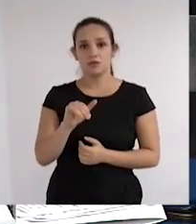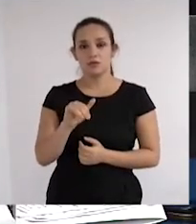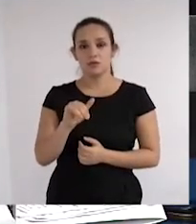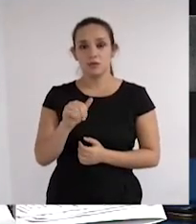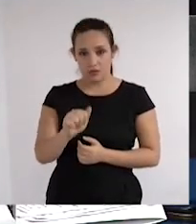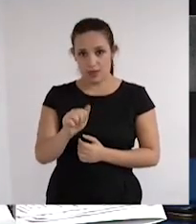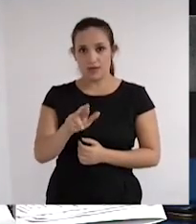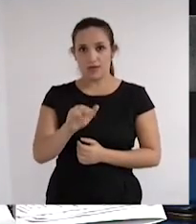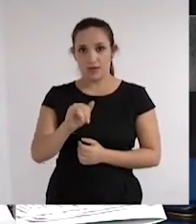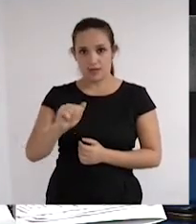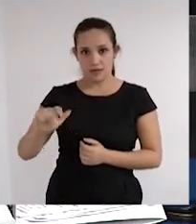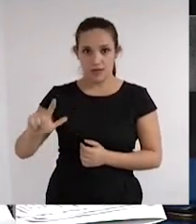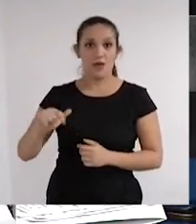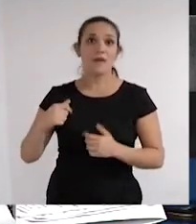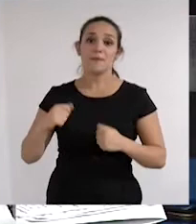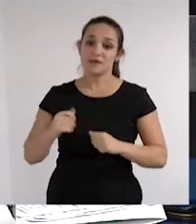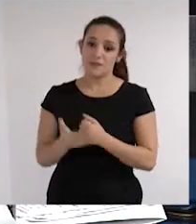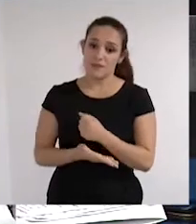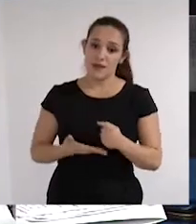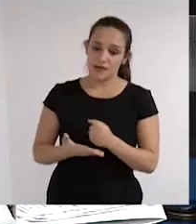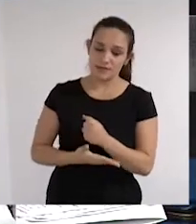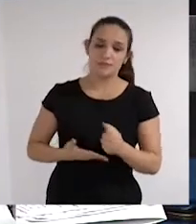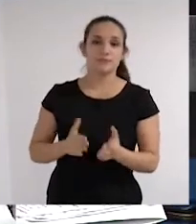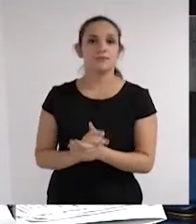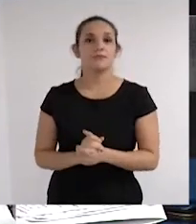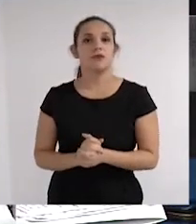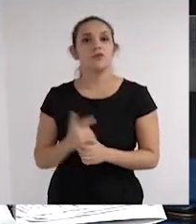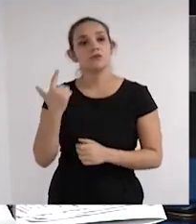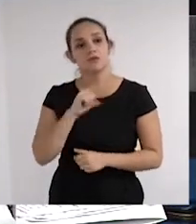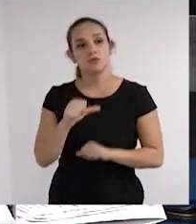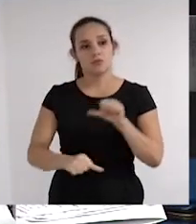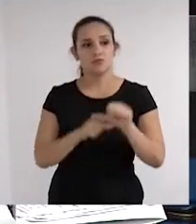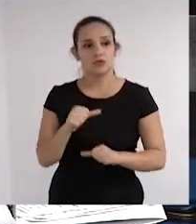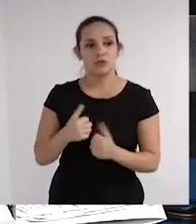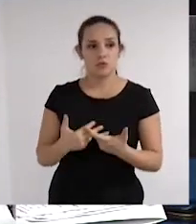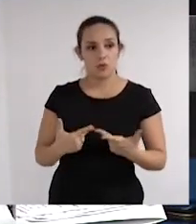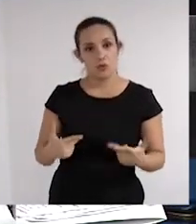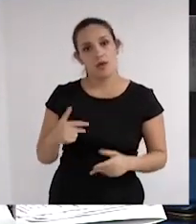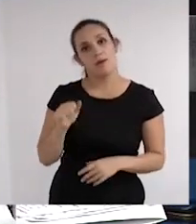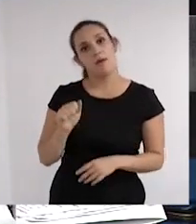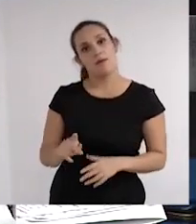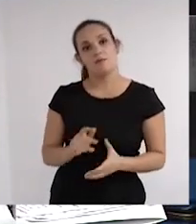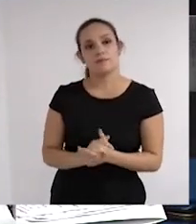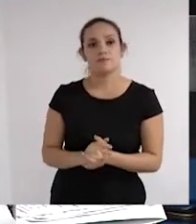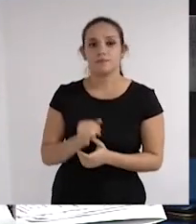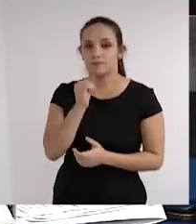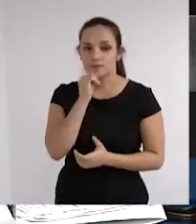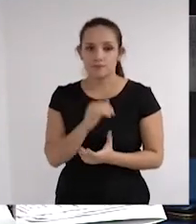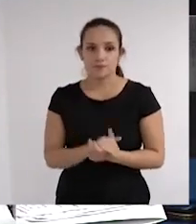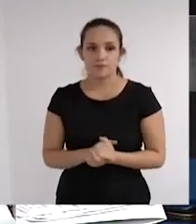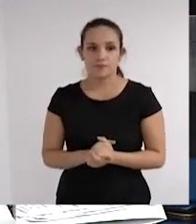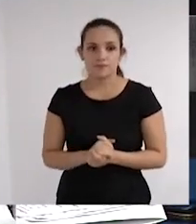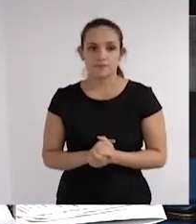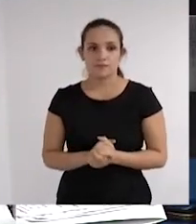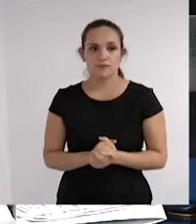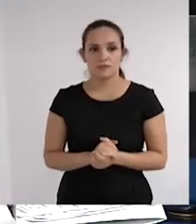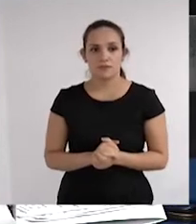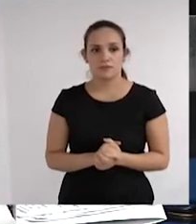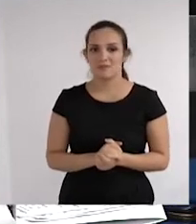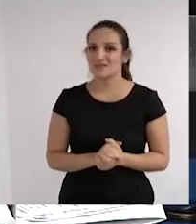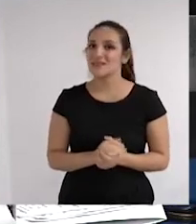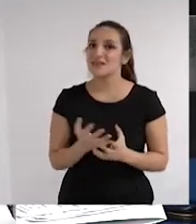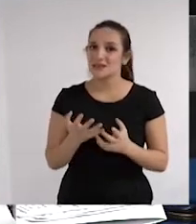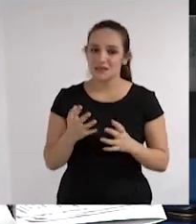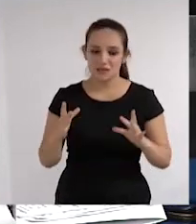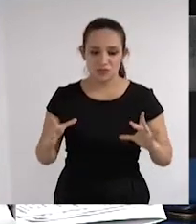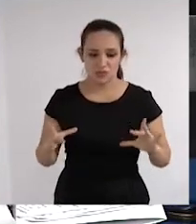tipo de reforma que se fala de previdência. Particularmente nesse caso, que é fazer a unificação de dois fundos, nós já falamos 10 vezes isso,